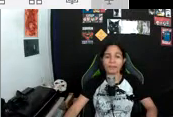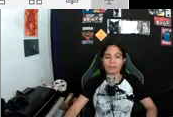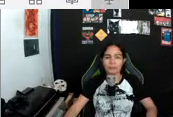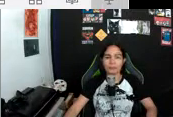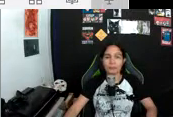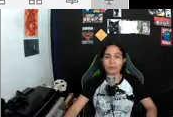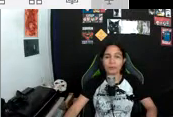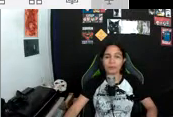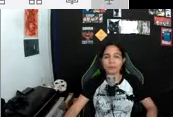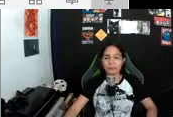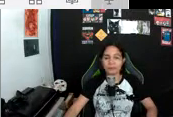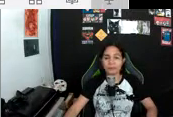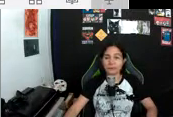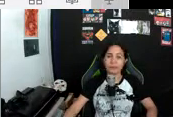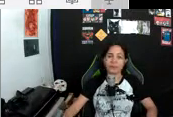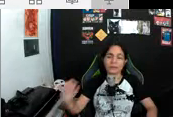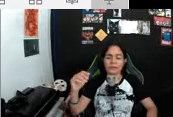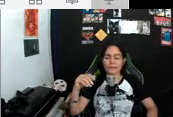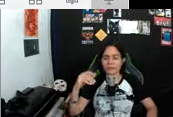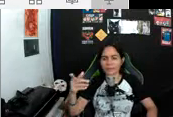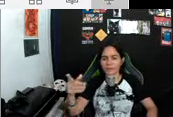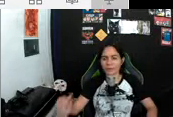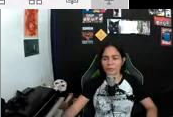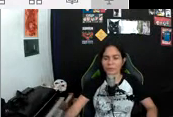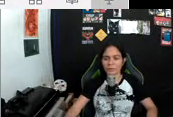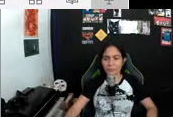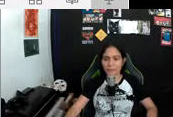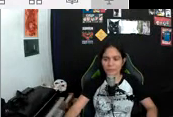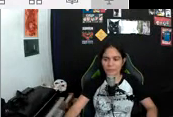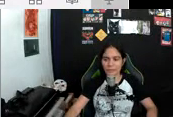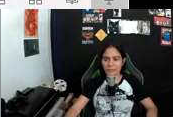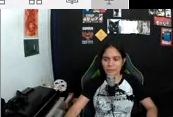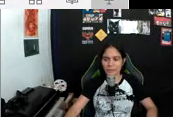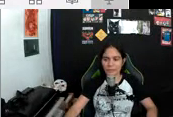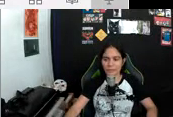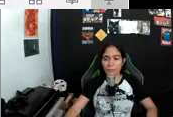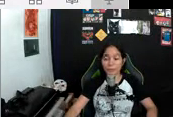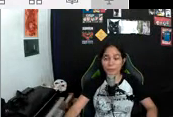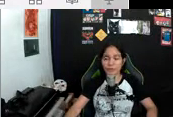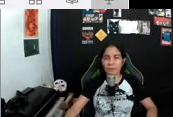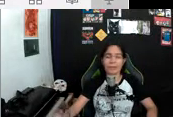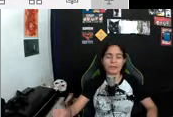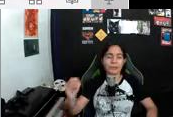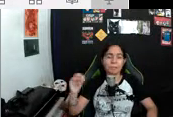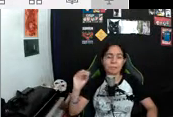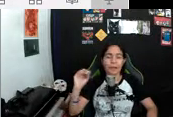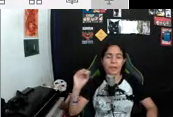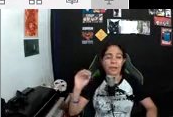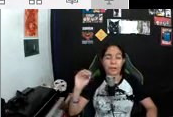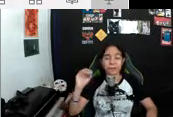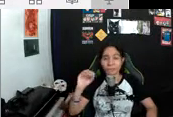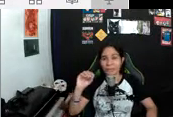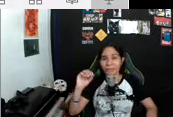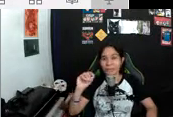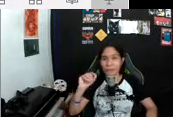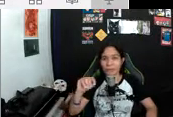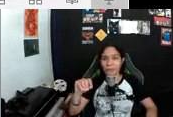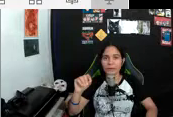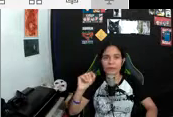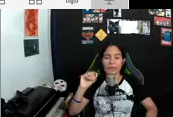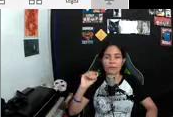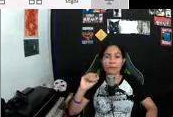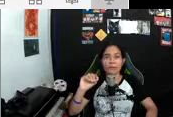Sim, então, quando vocês precisam, principalmente quando vocês estiverem lá no TCC, no próximo semestre, vocês